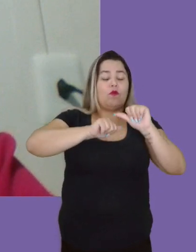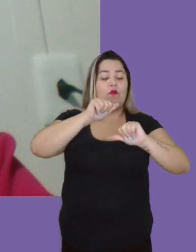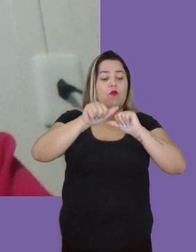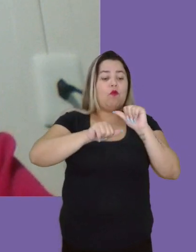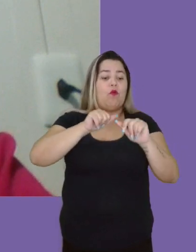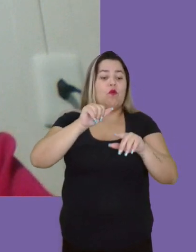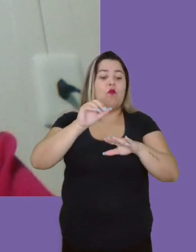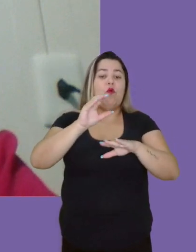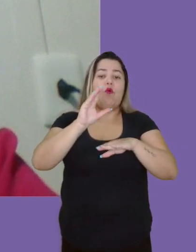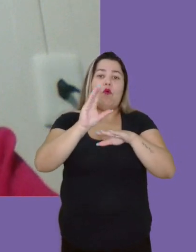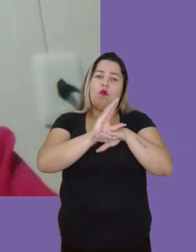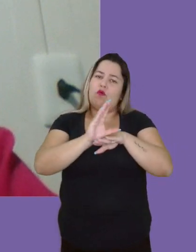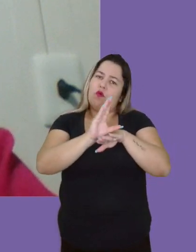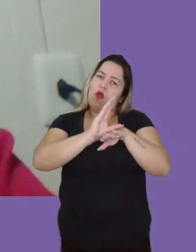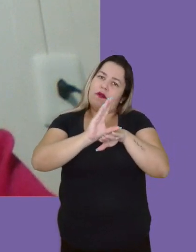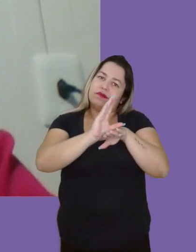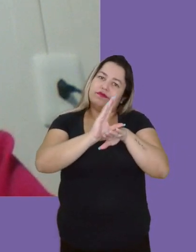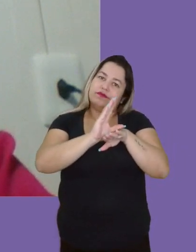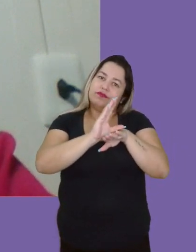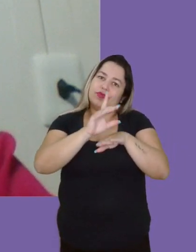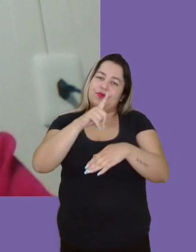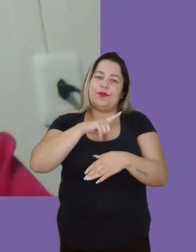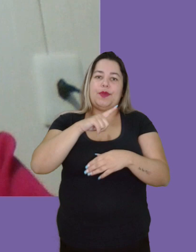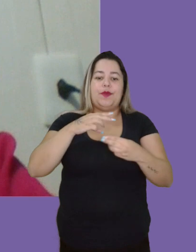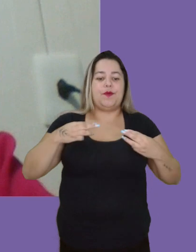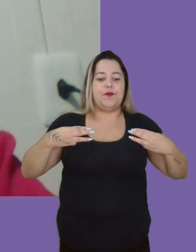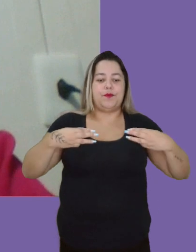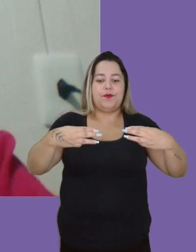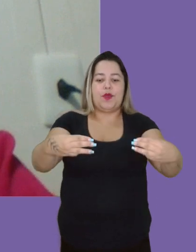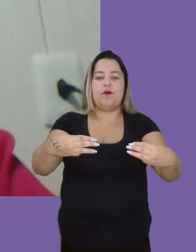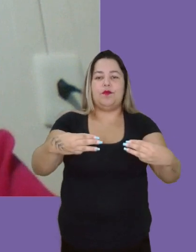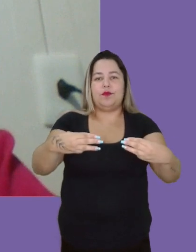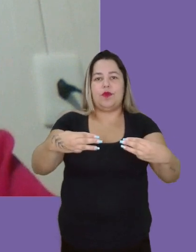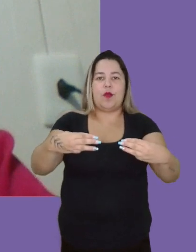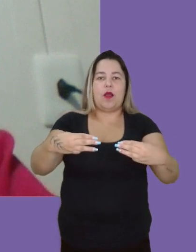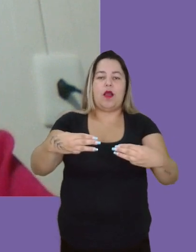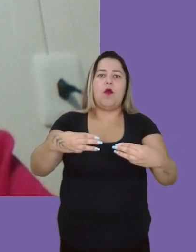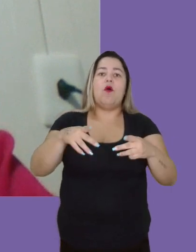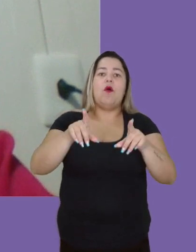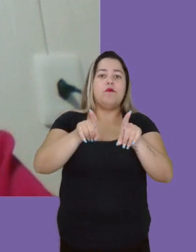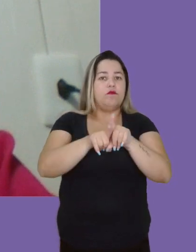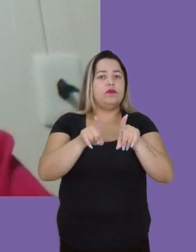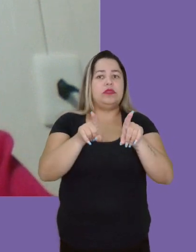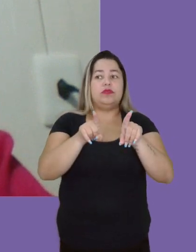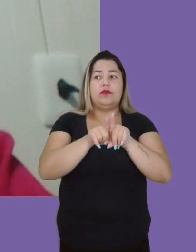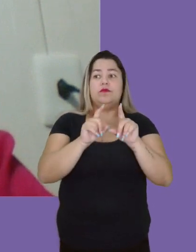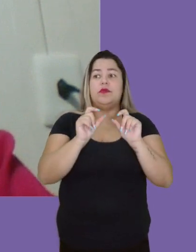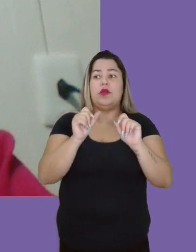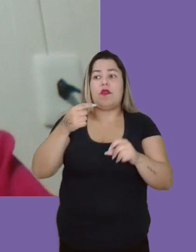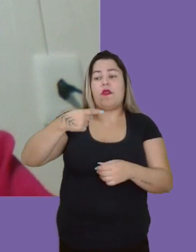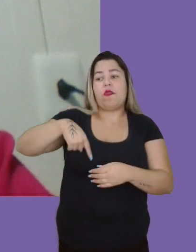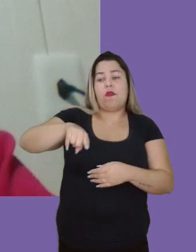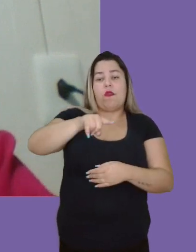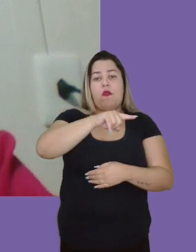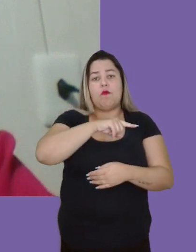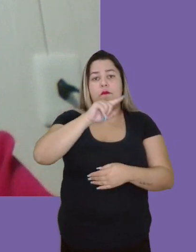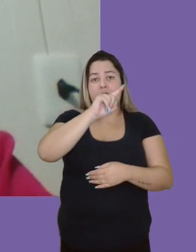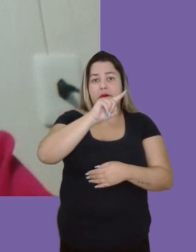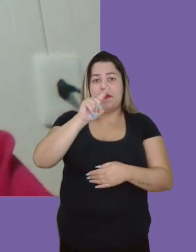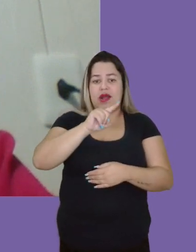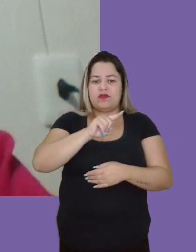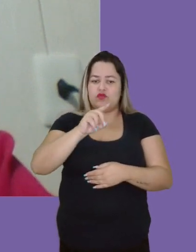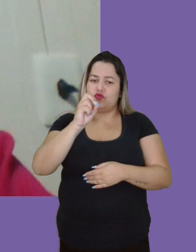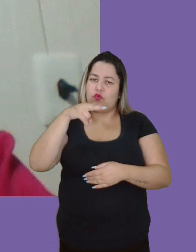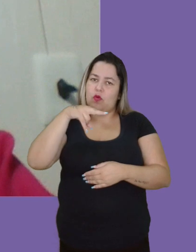então ou a gente faz o Ministério Público Eleitoral ou faz na zona eleitoral, do qual a